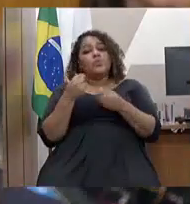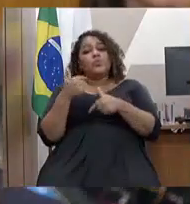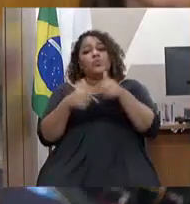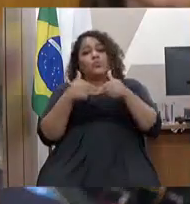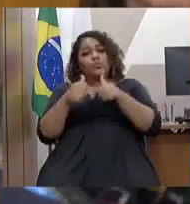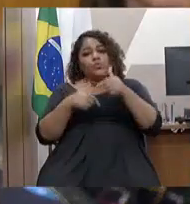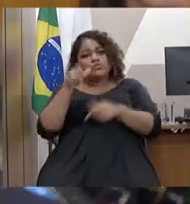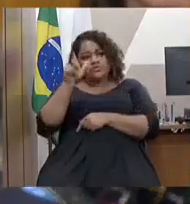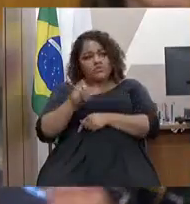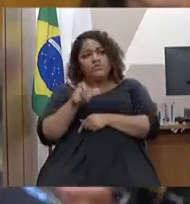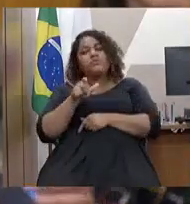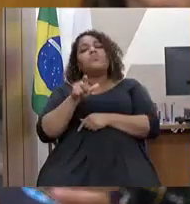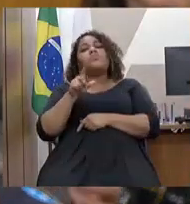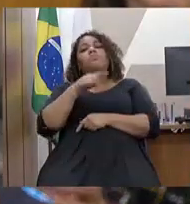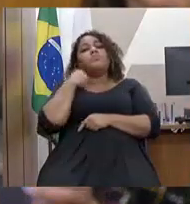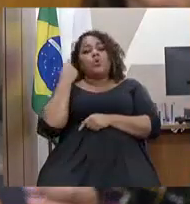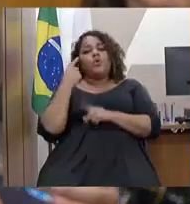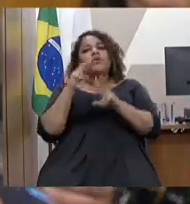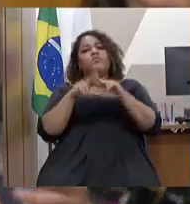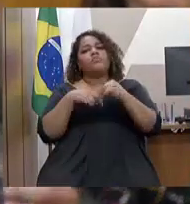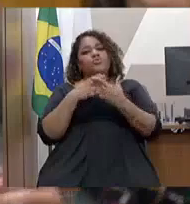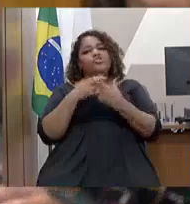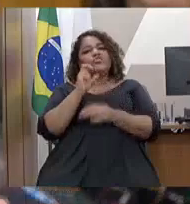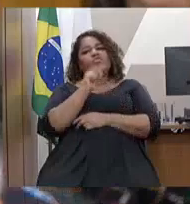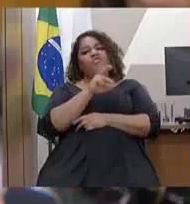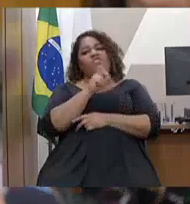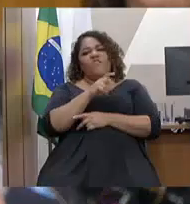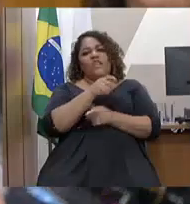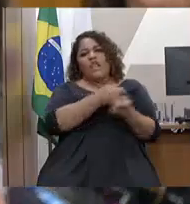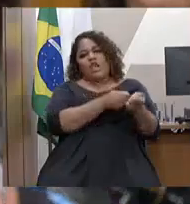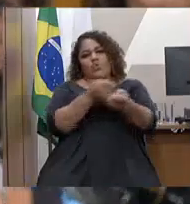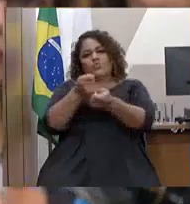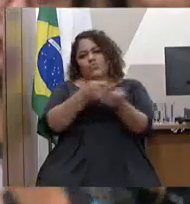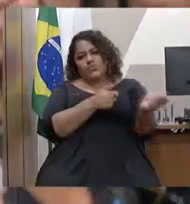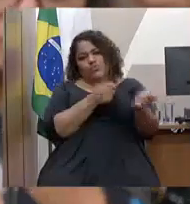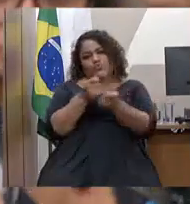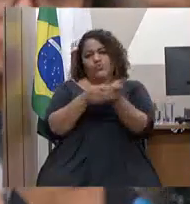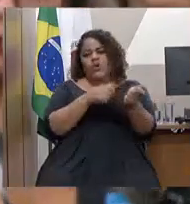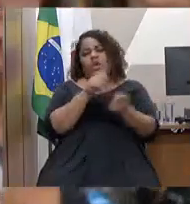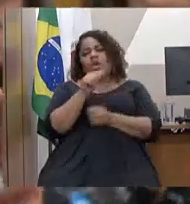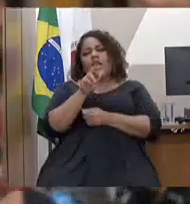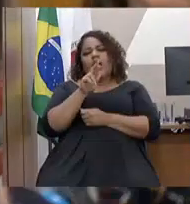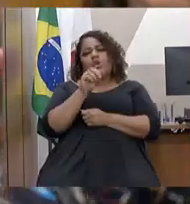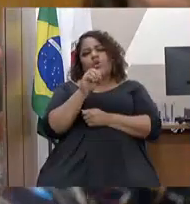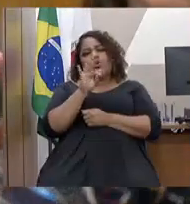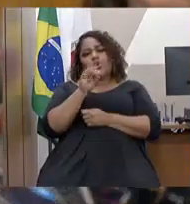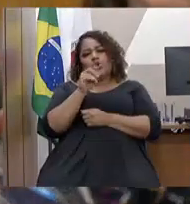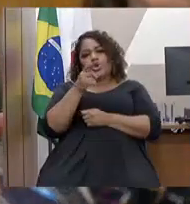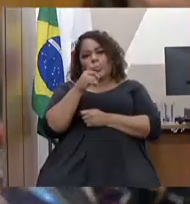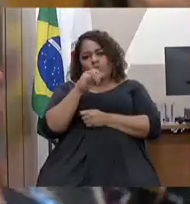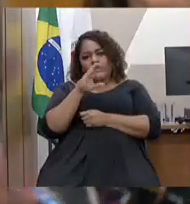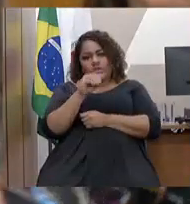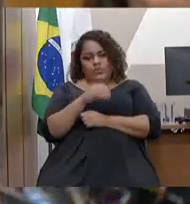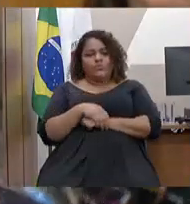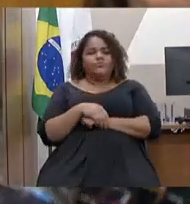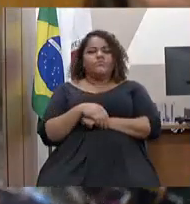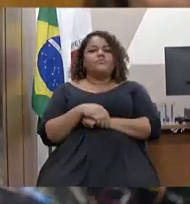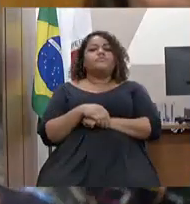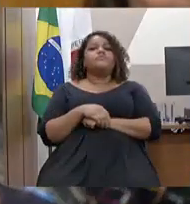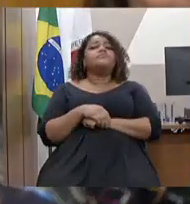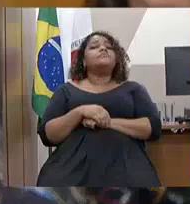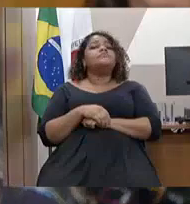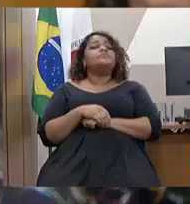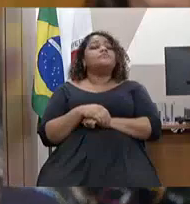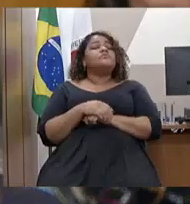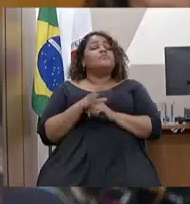dos agrotóxicos então talvez a gente pensar um pouco pro campo e com isso acho que tem um olhar Porque que a gente não não